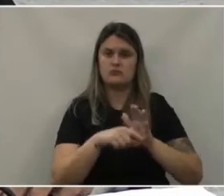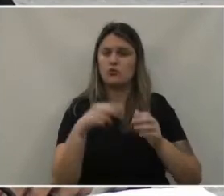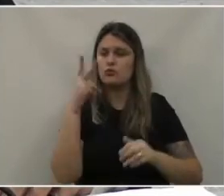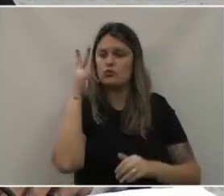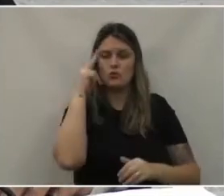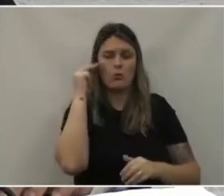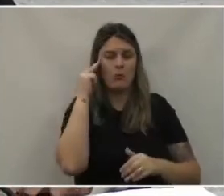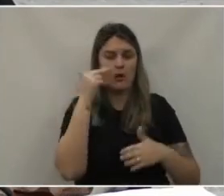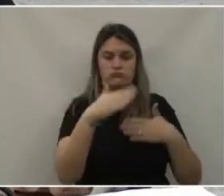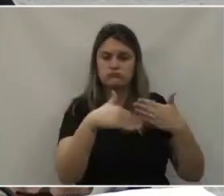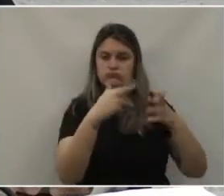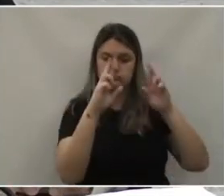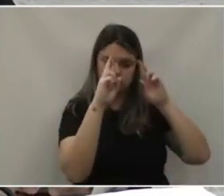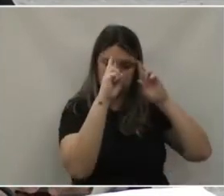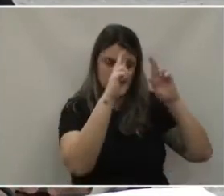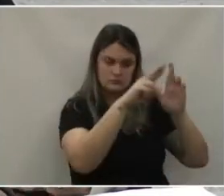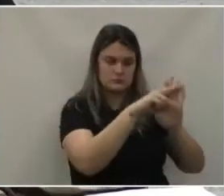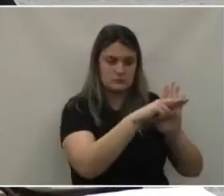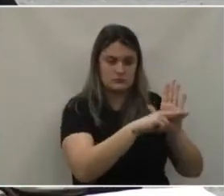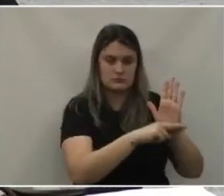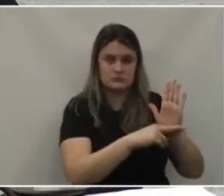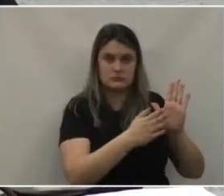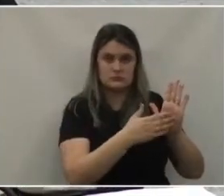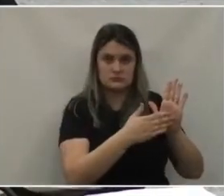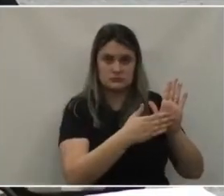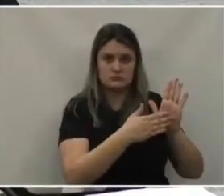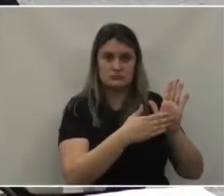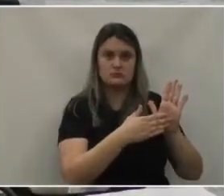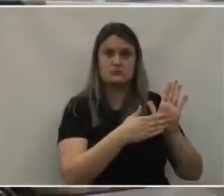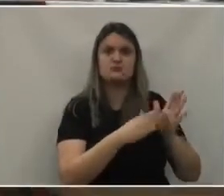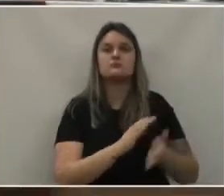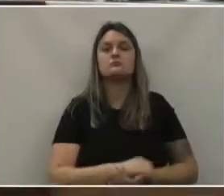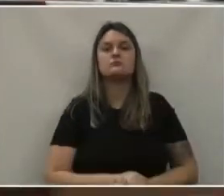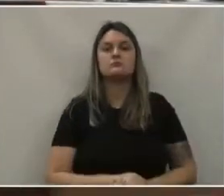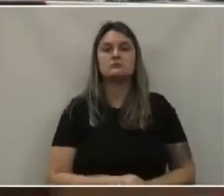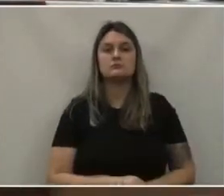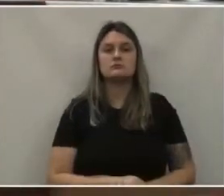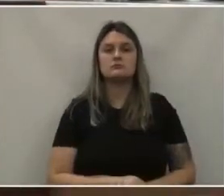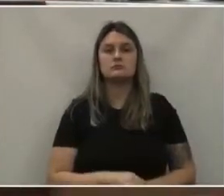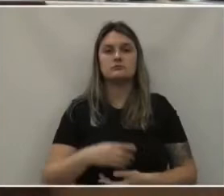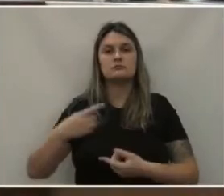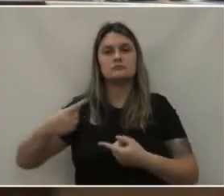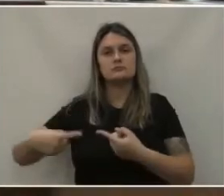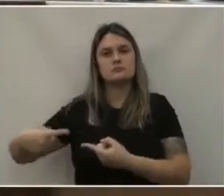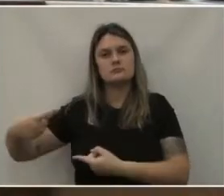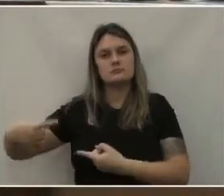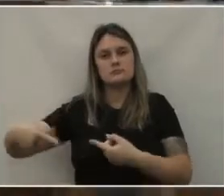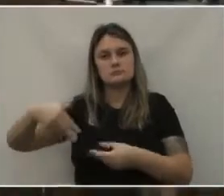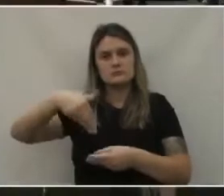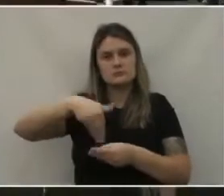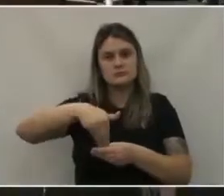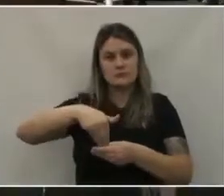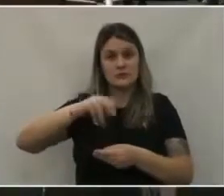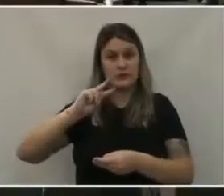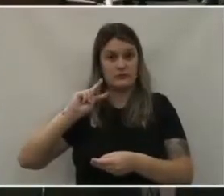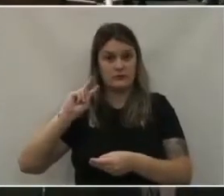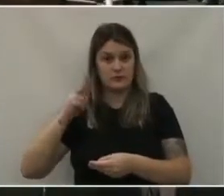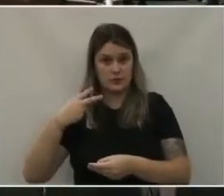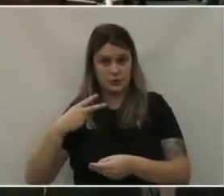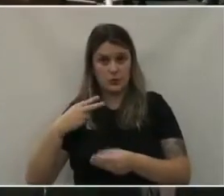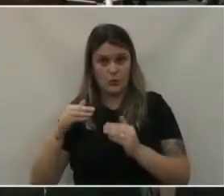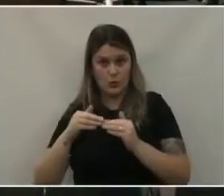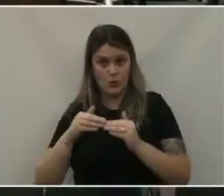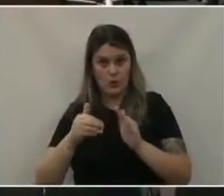devendo o mesmo seguir os trâmites do regimento. É o parecer. Está em discussão, em votação, senhores vereadores